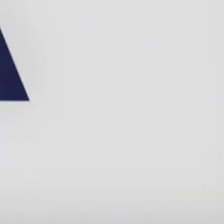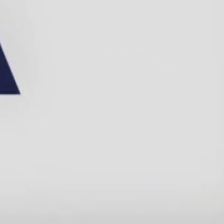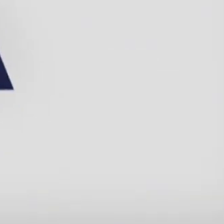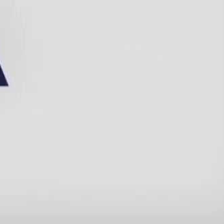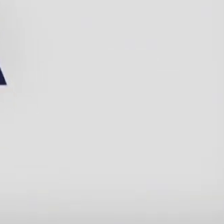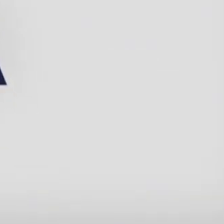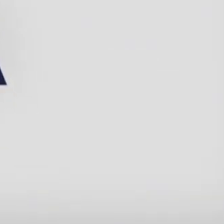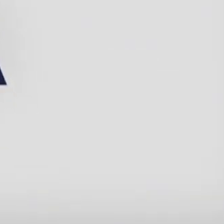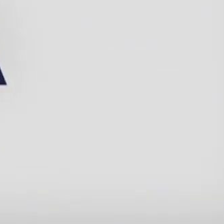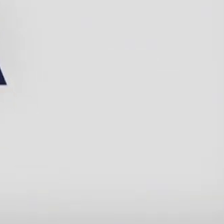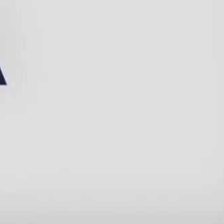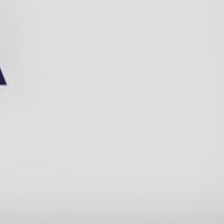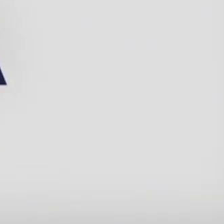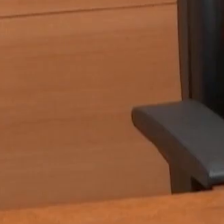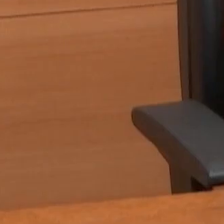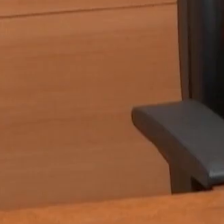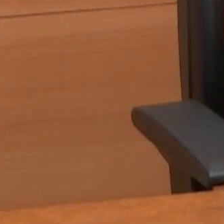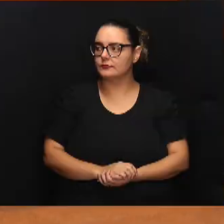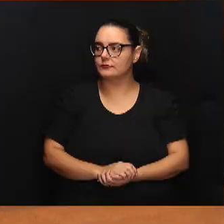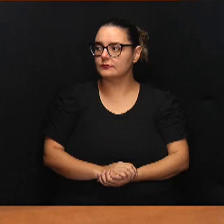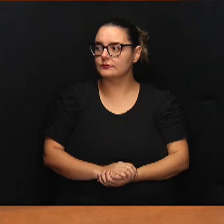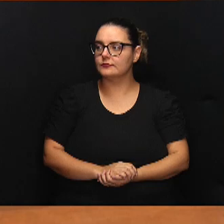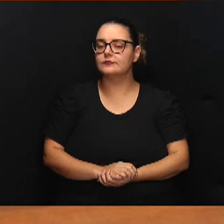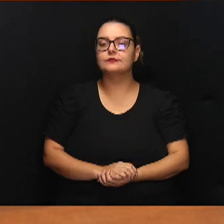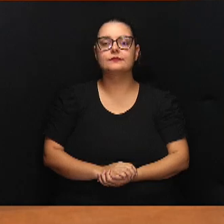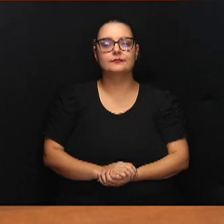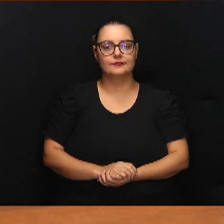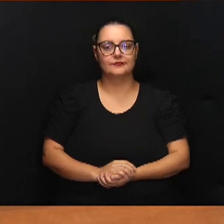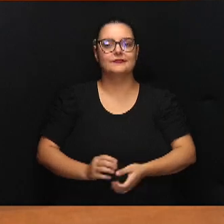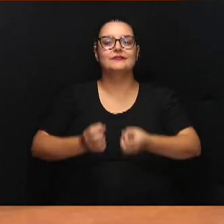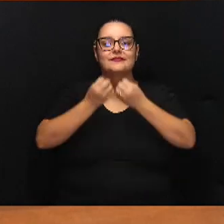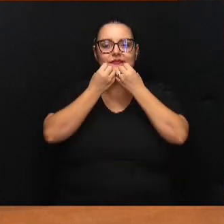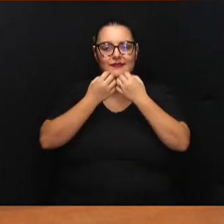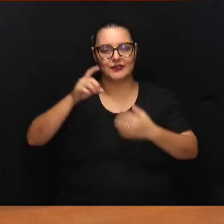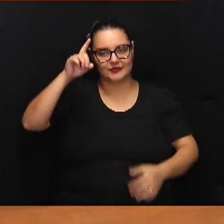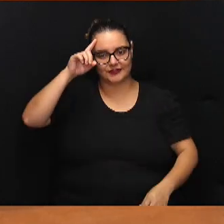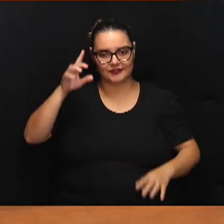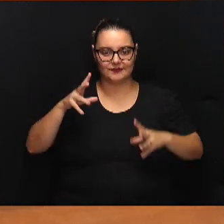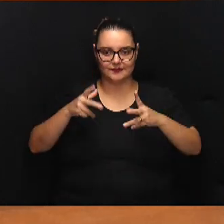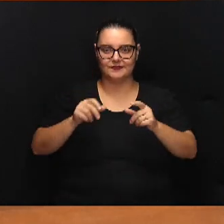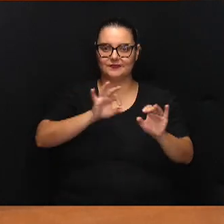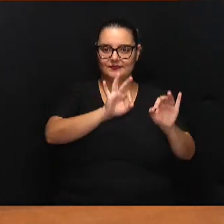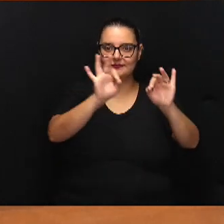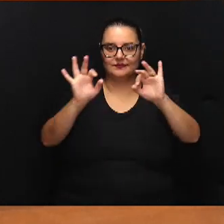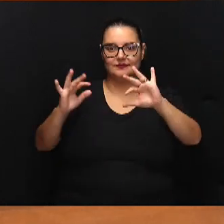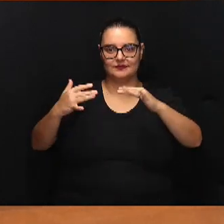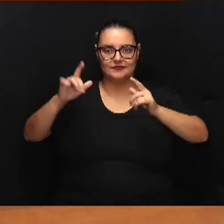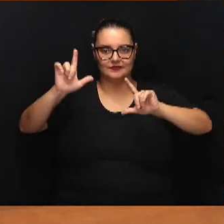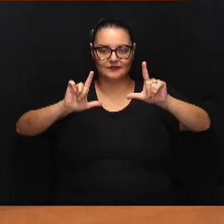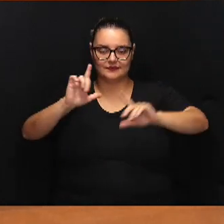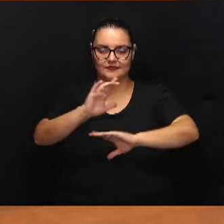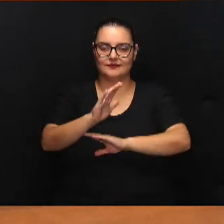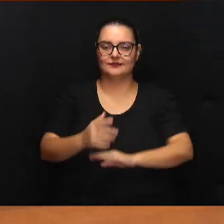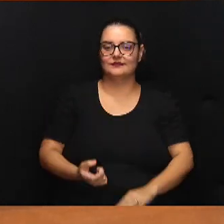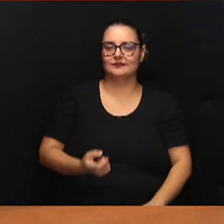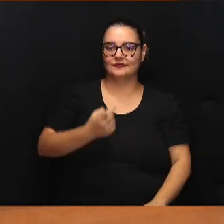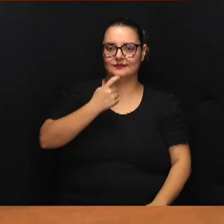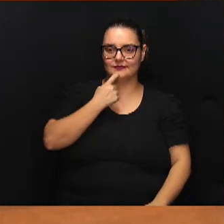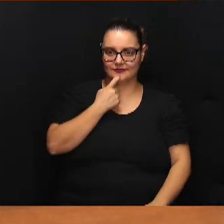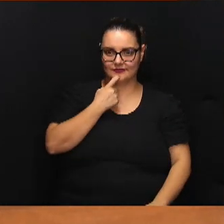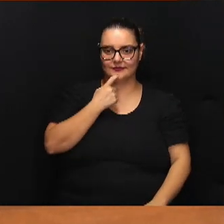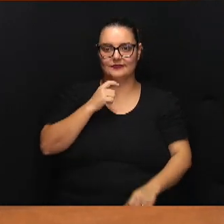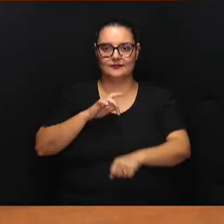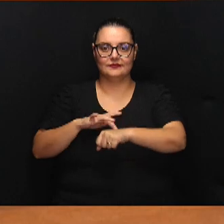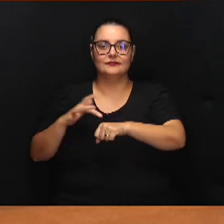TV Câmara, Campinas. Bom dia a todos que nos assistem através da TV Câmara, através das